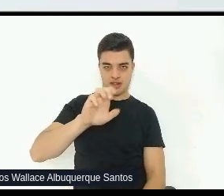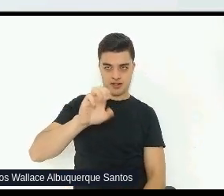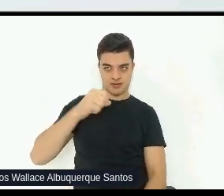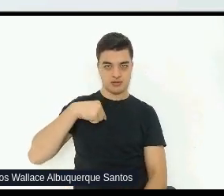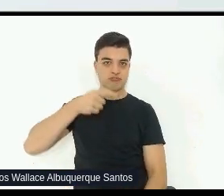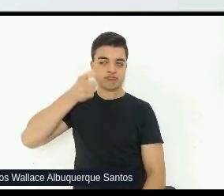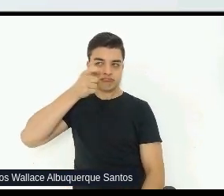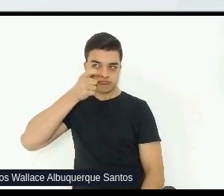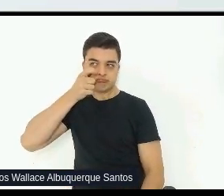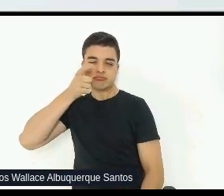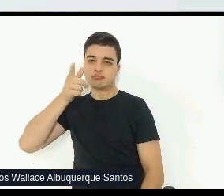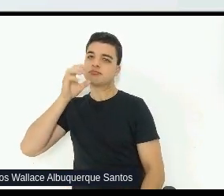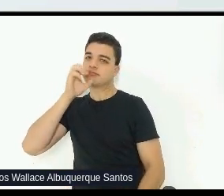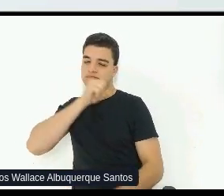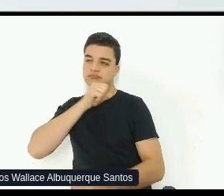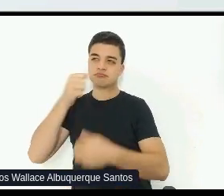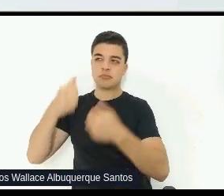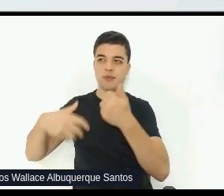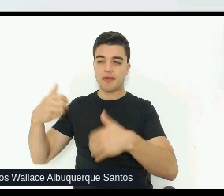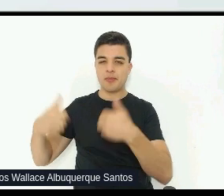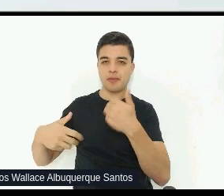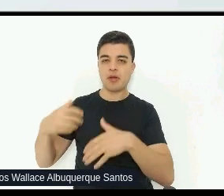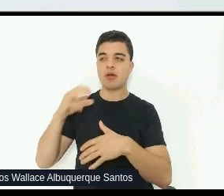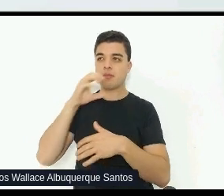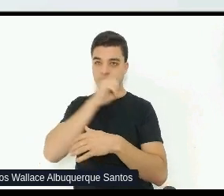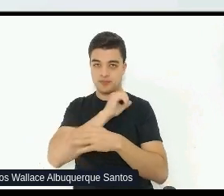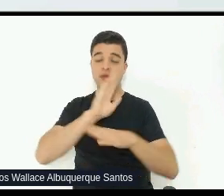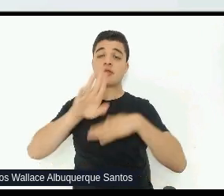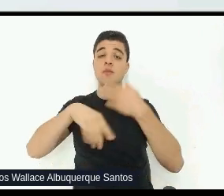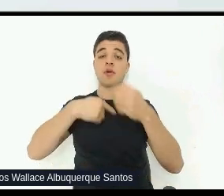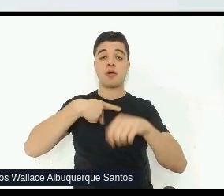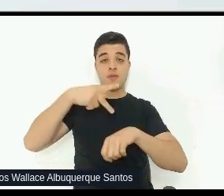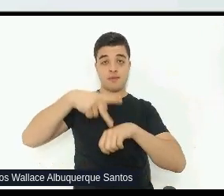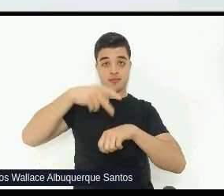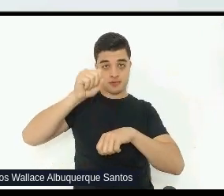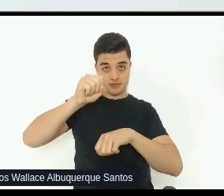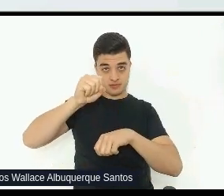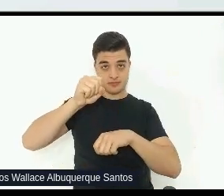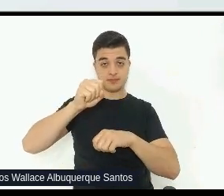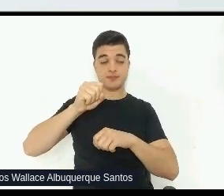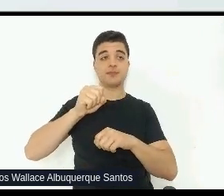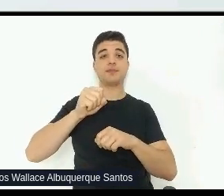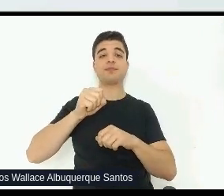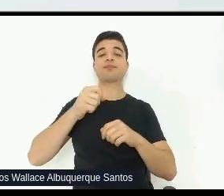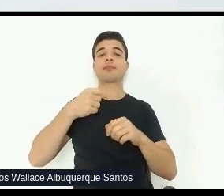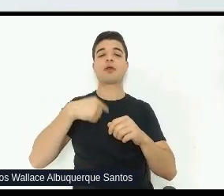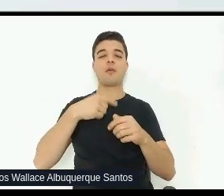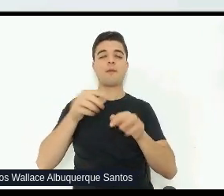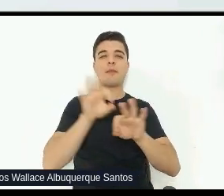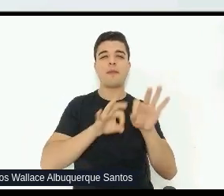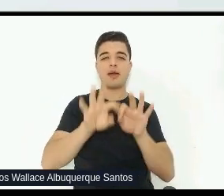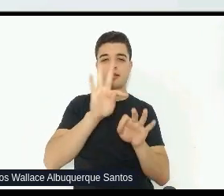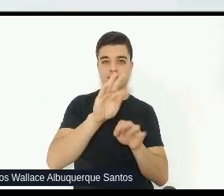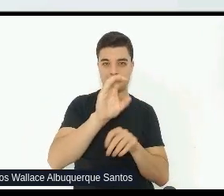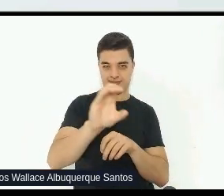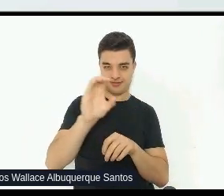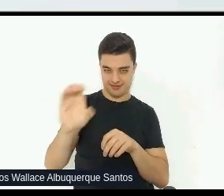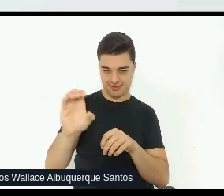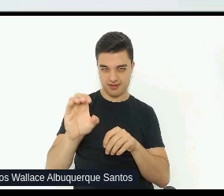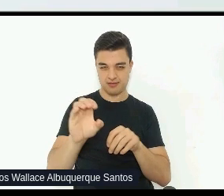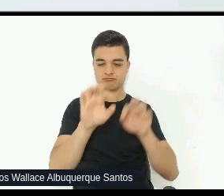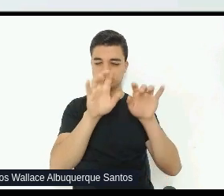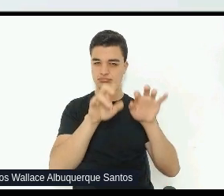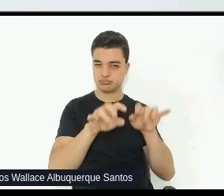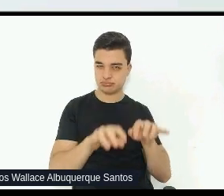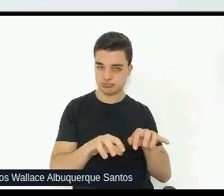gente fez uma dinâmica muito rápida, e quando eu fui fazer minha pós-graduação meu TCC da pós-graduação, eu também